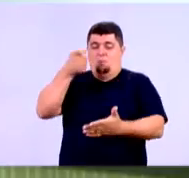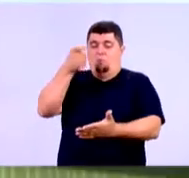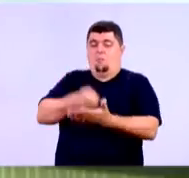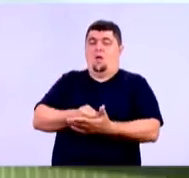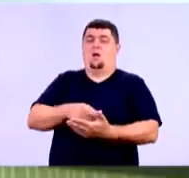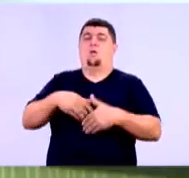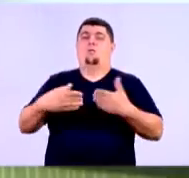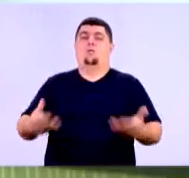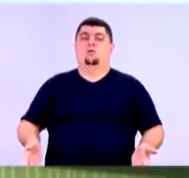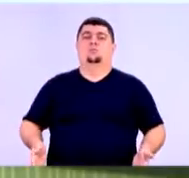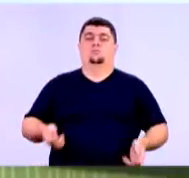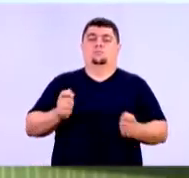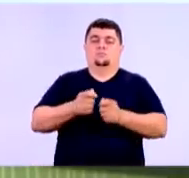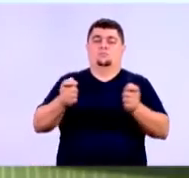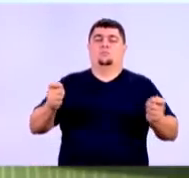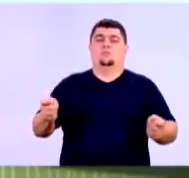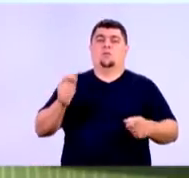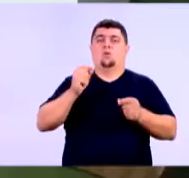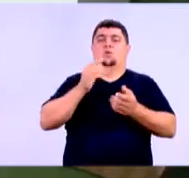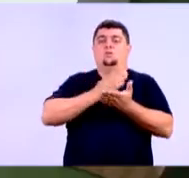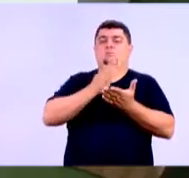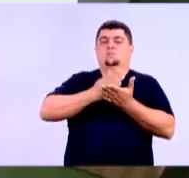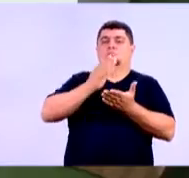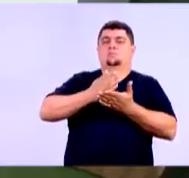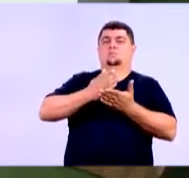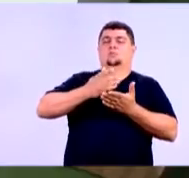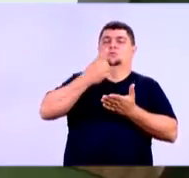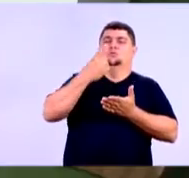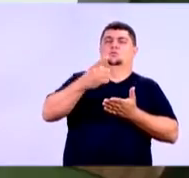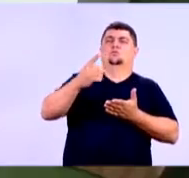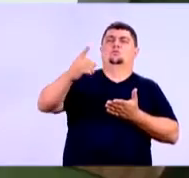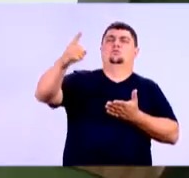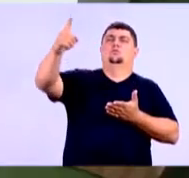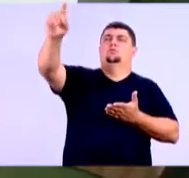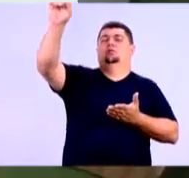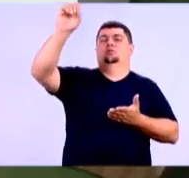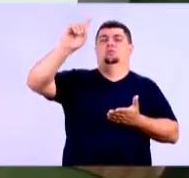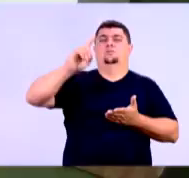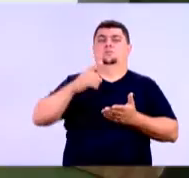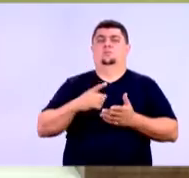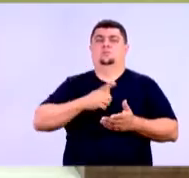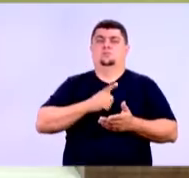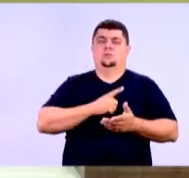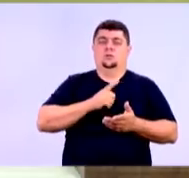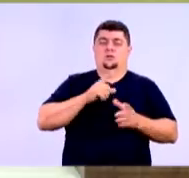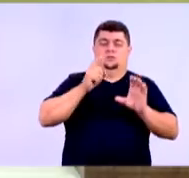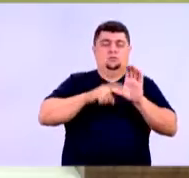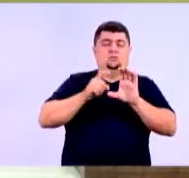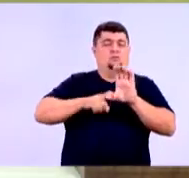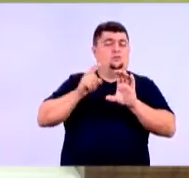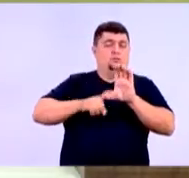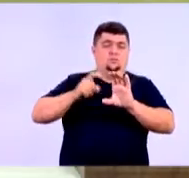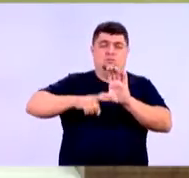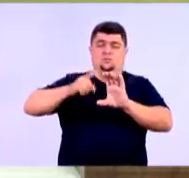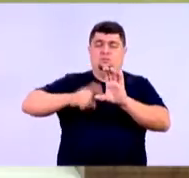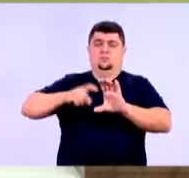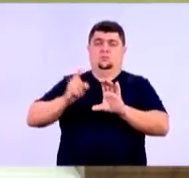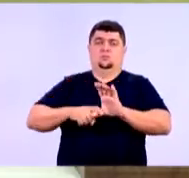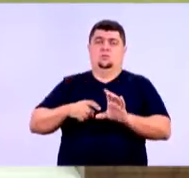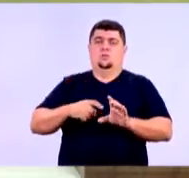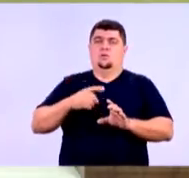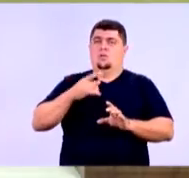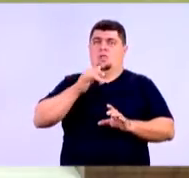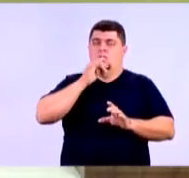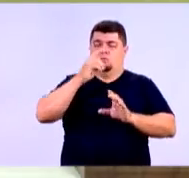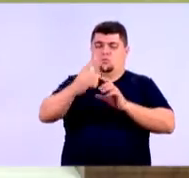Então, né, o que eu tenho de dívida ao longo prazo. Contabilmente, o longo prazo é se as suas dívidas são a mais ou menos de um